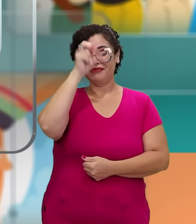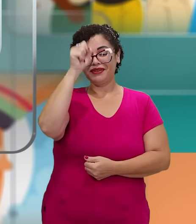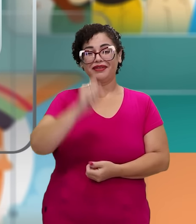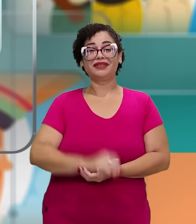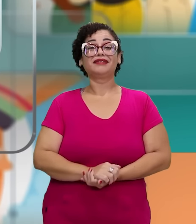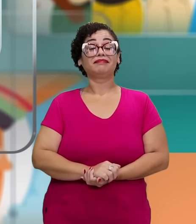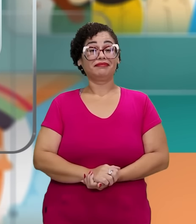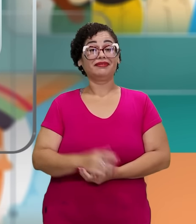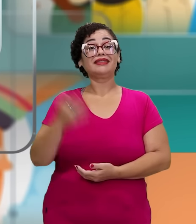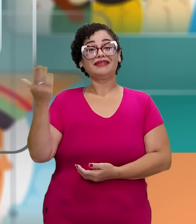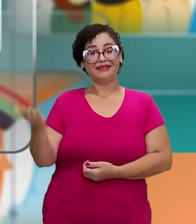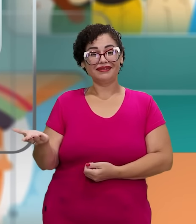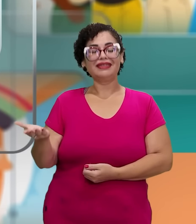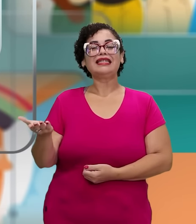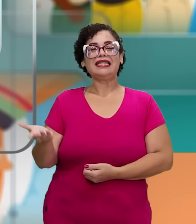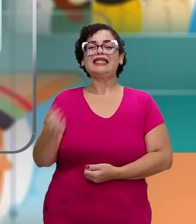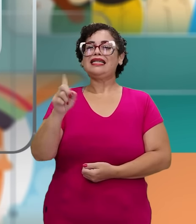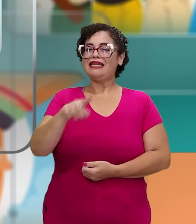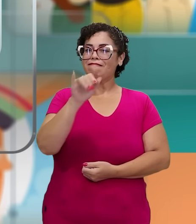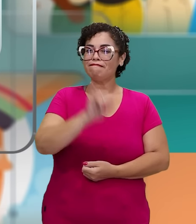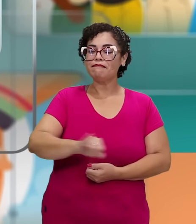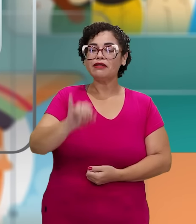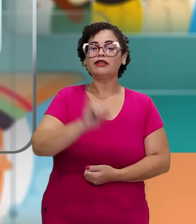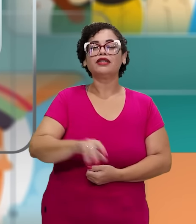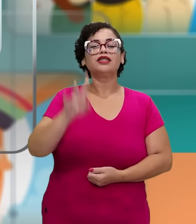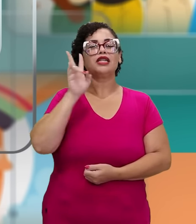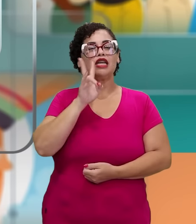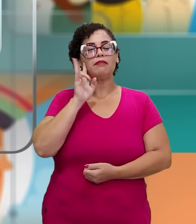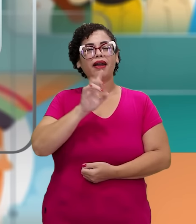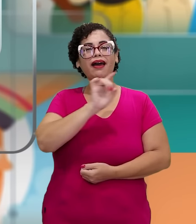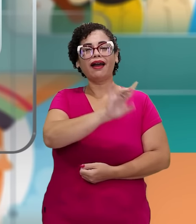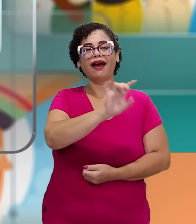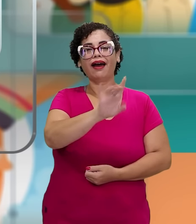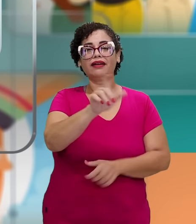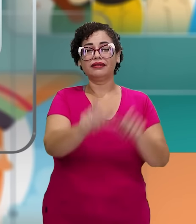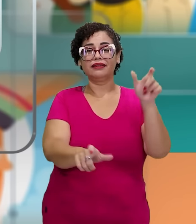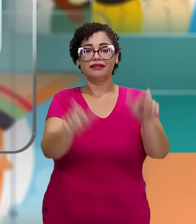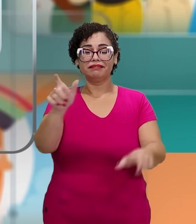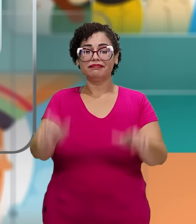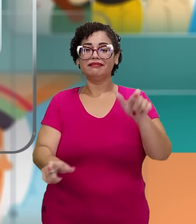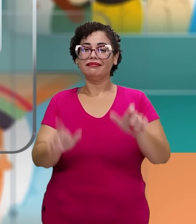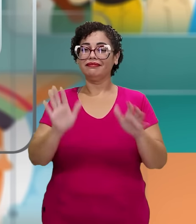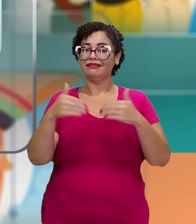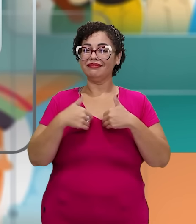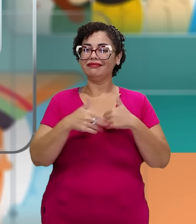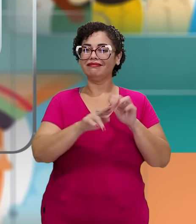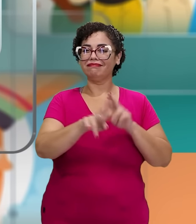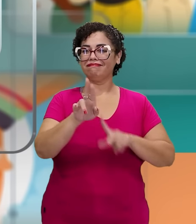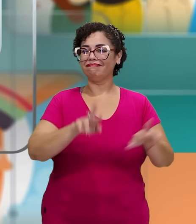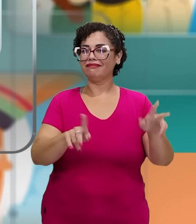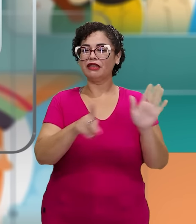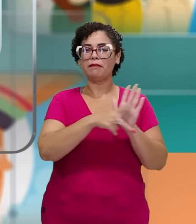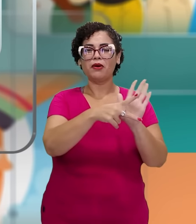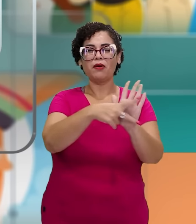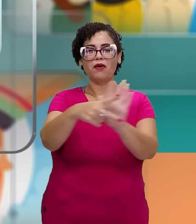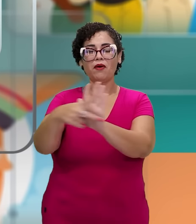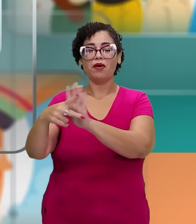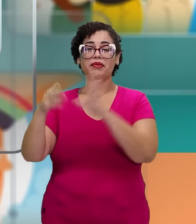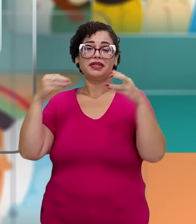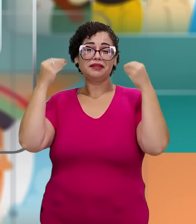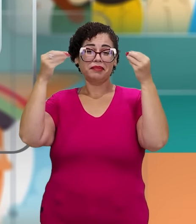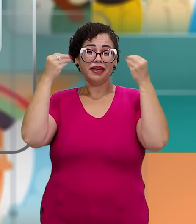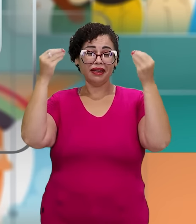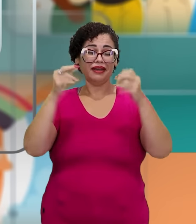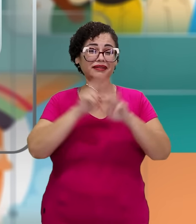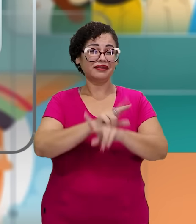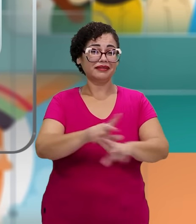Eduarda um forte abraço como vimos é importante lembrar que cada indivíduo com autismo é único